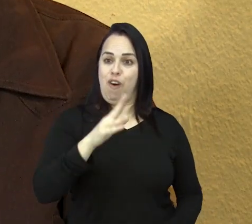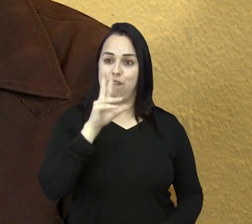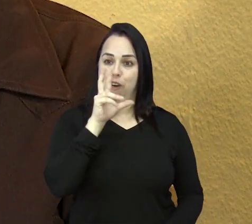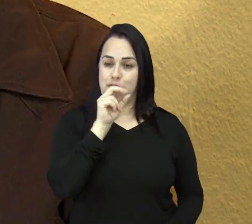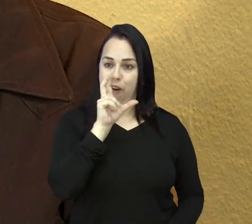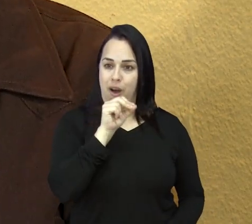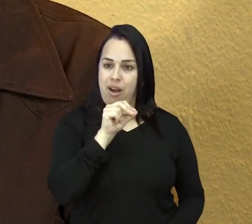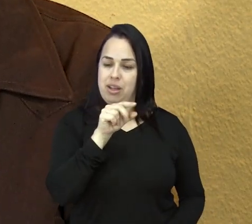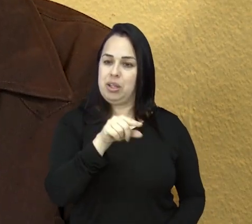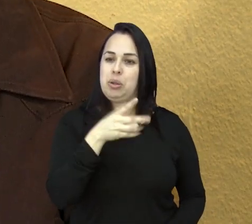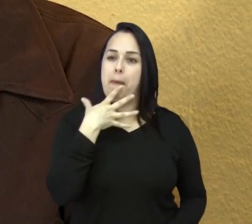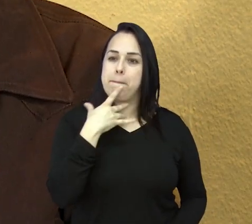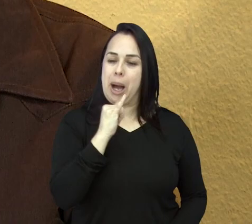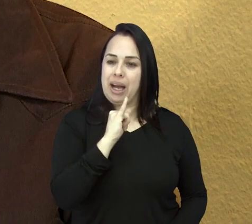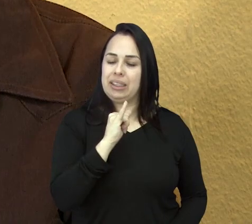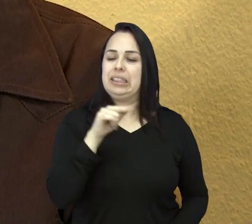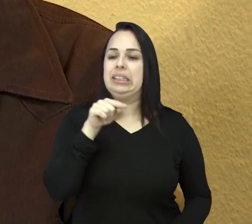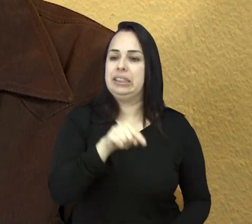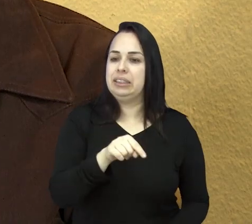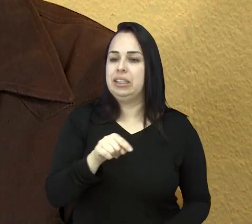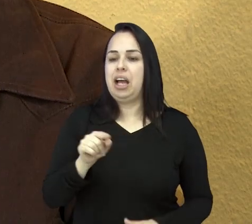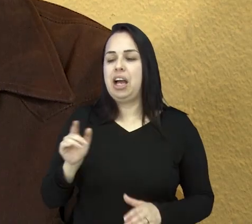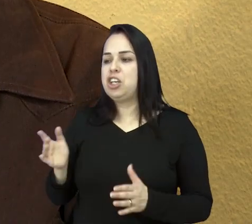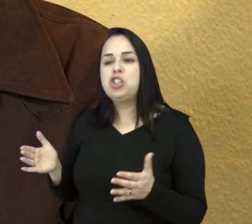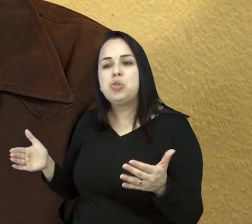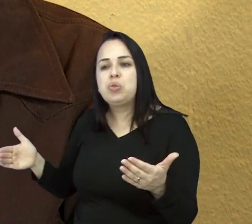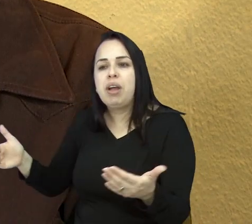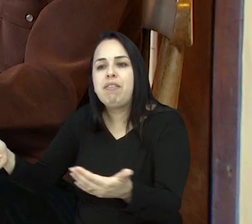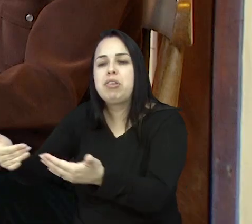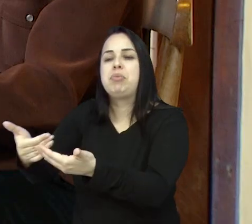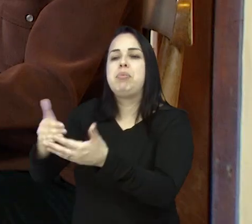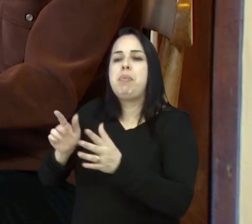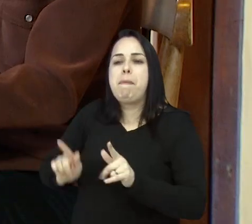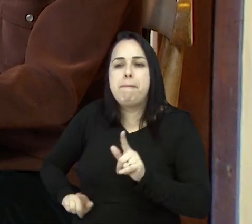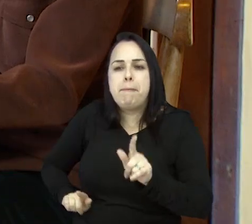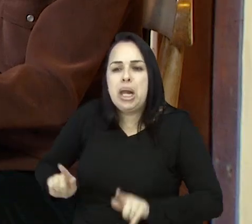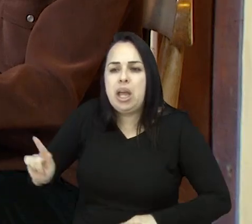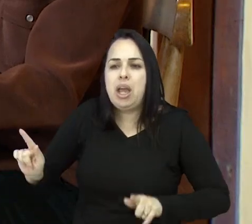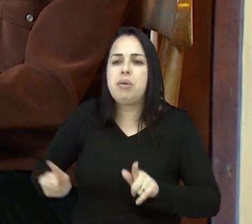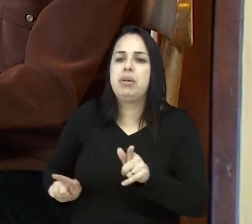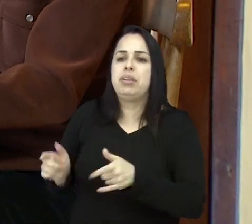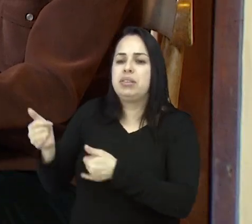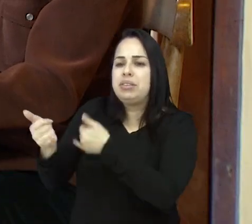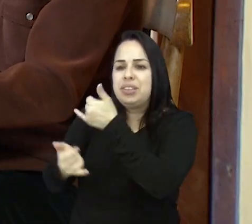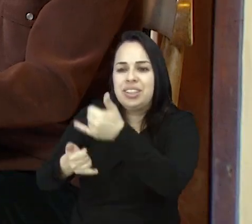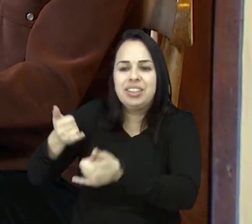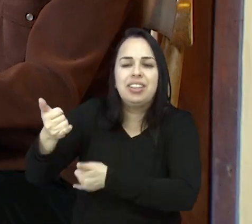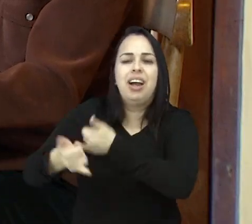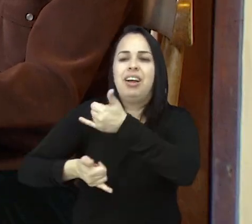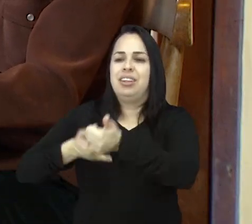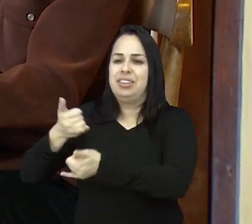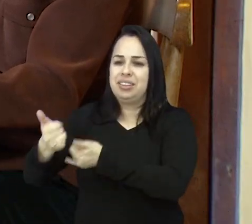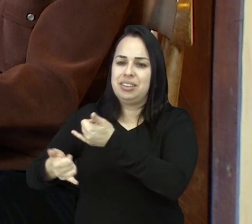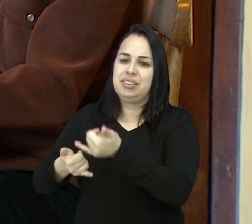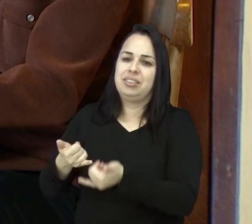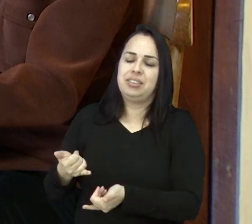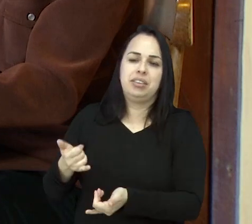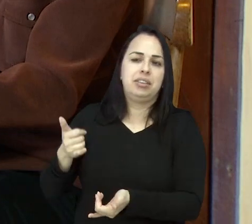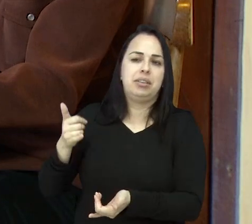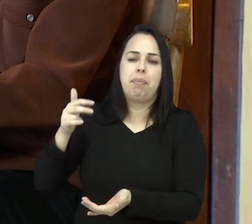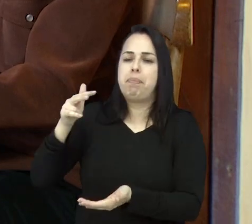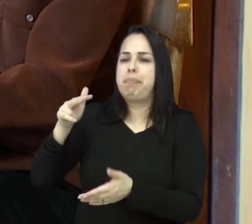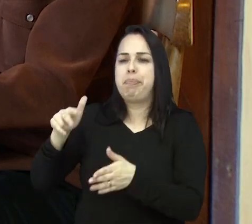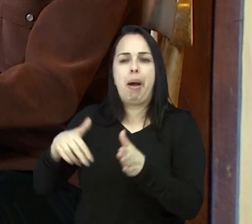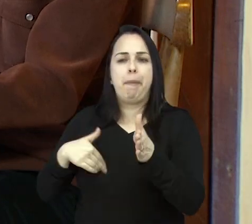e aí juntavam todos os primos, era sempre a aventura começava ali, né, pulava muro, mexia